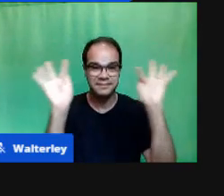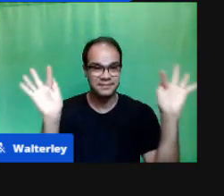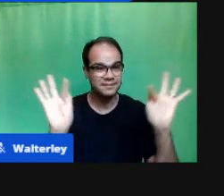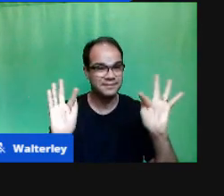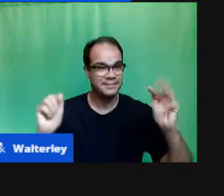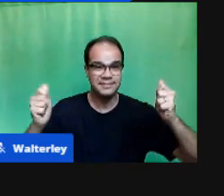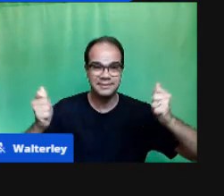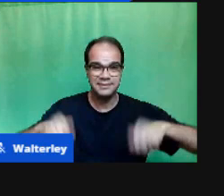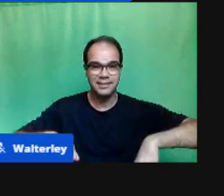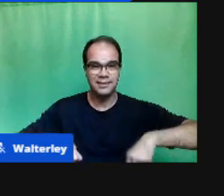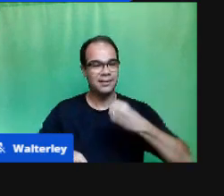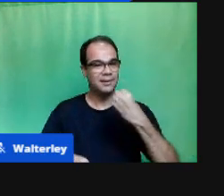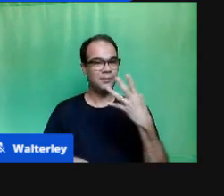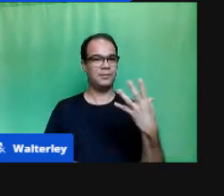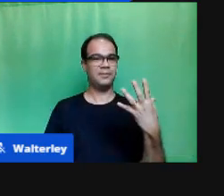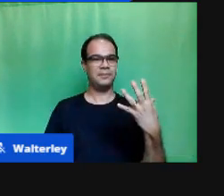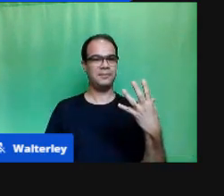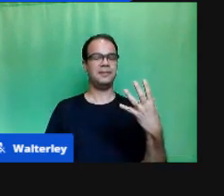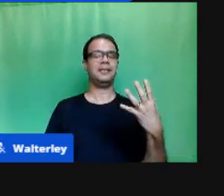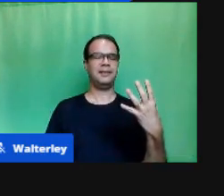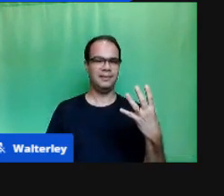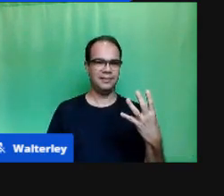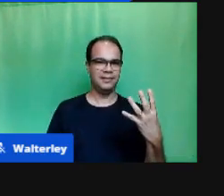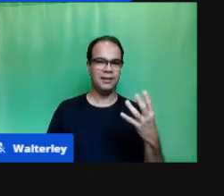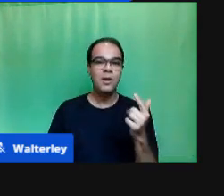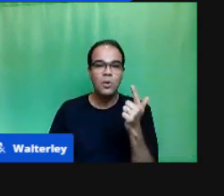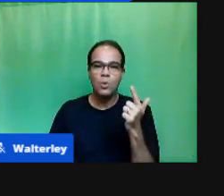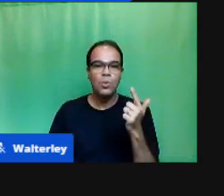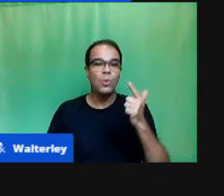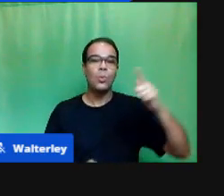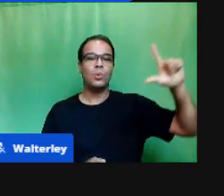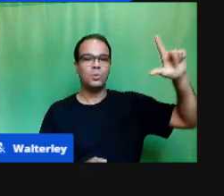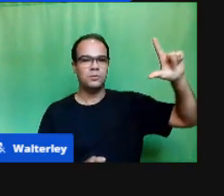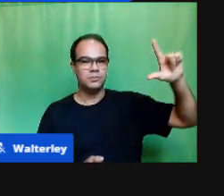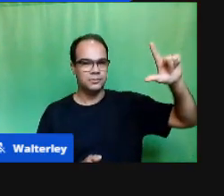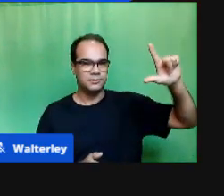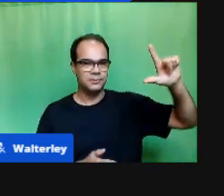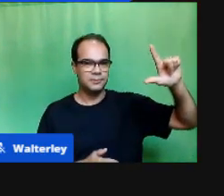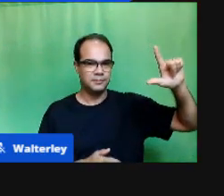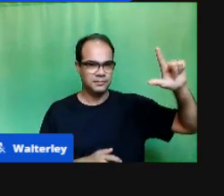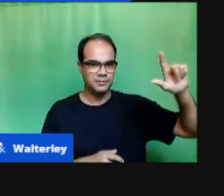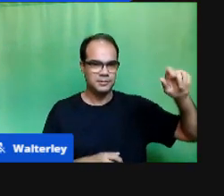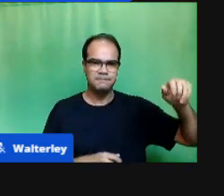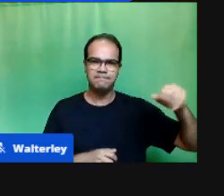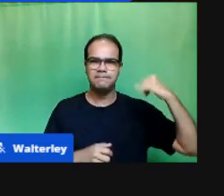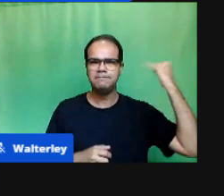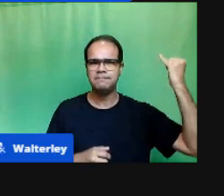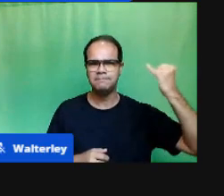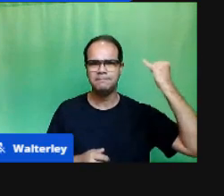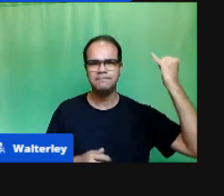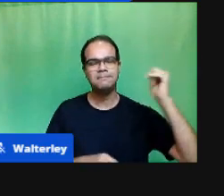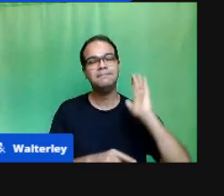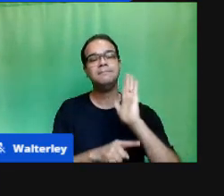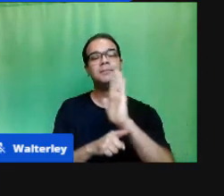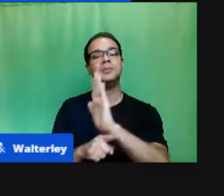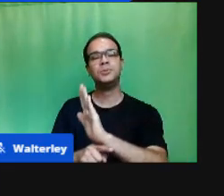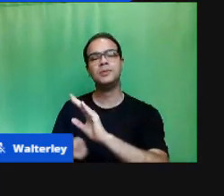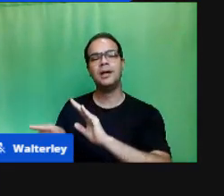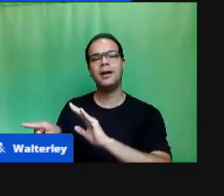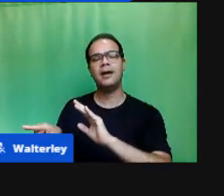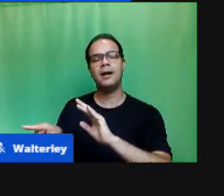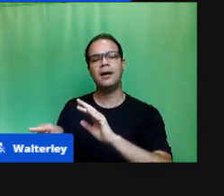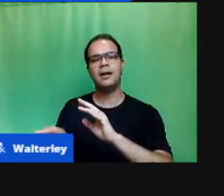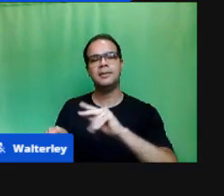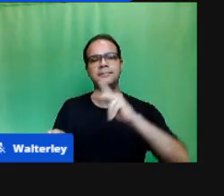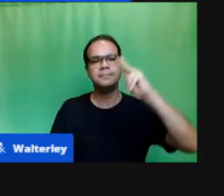serem memorizados, como esses que eles já conhecem, né? Eles são atrativos